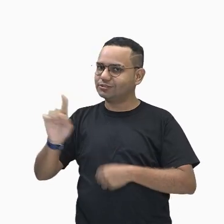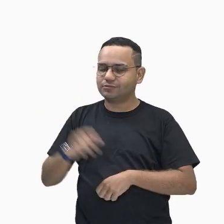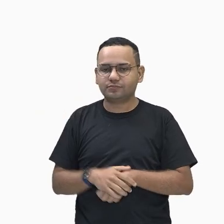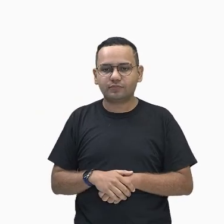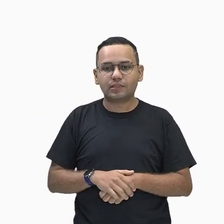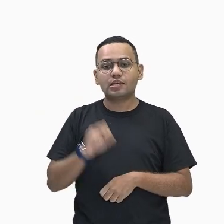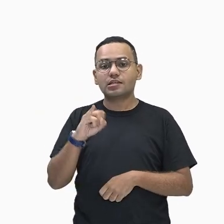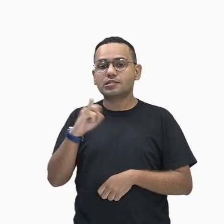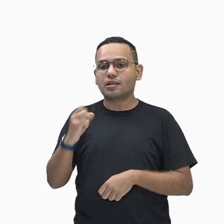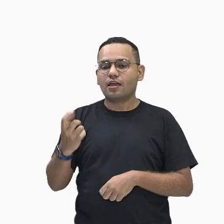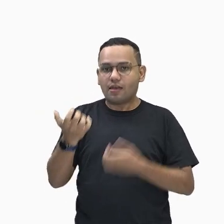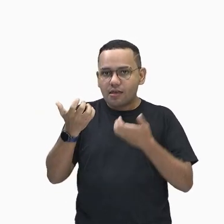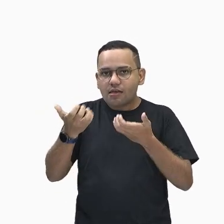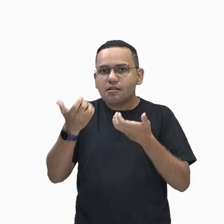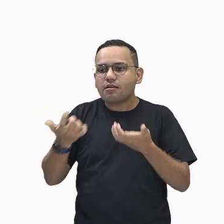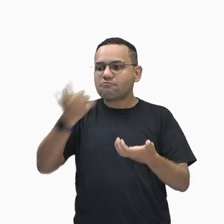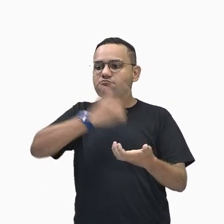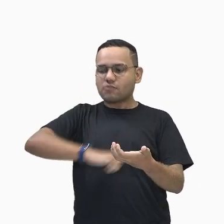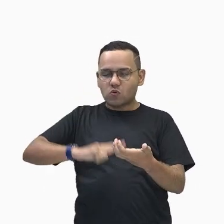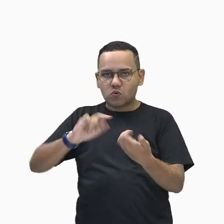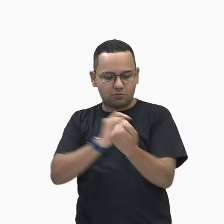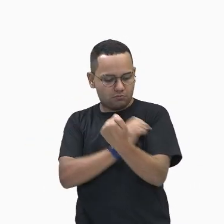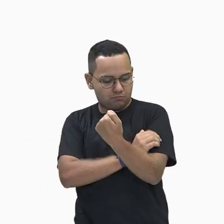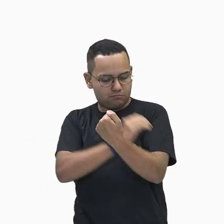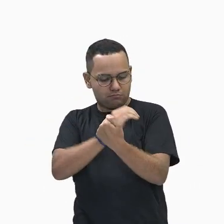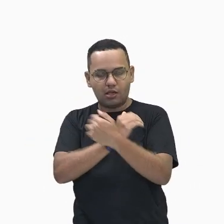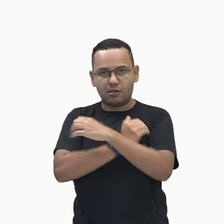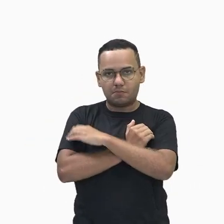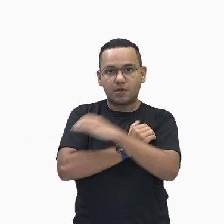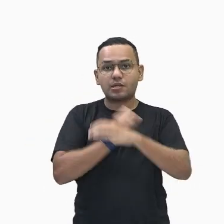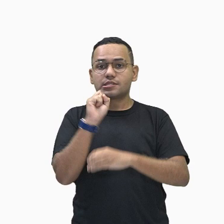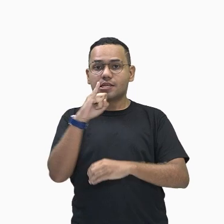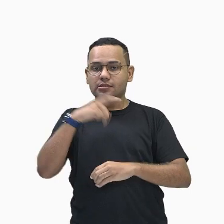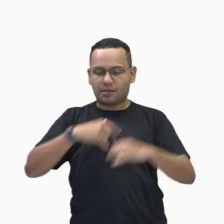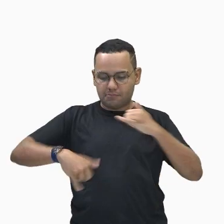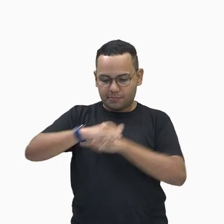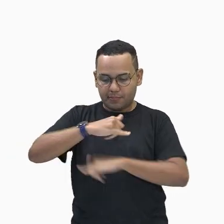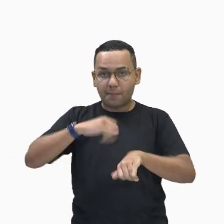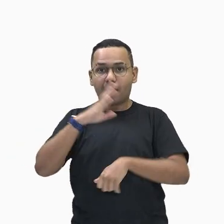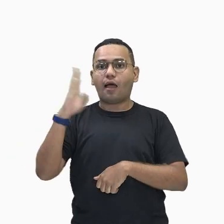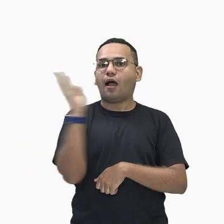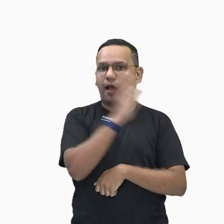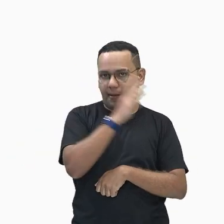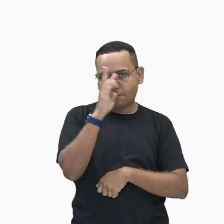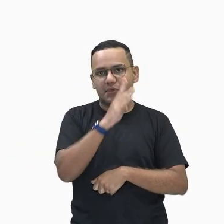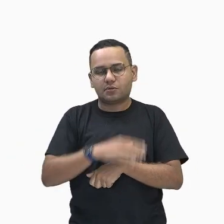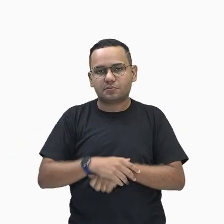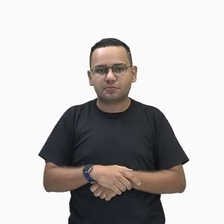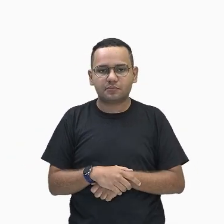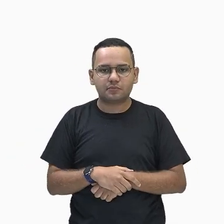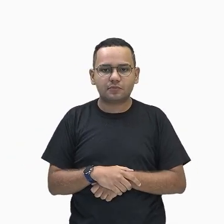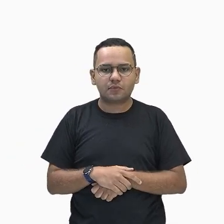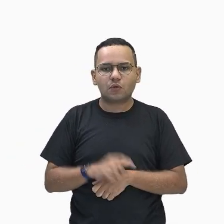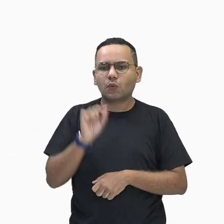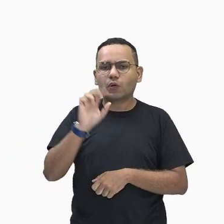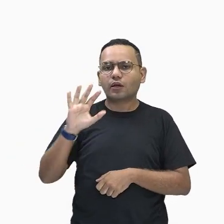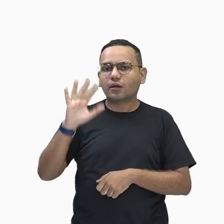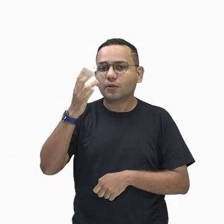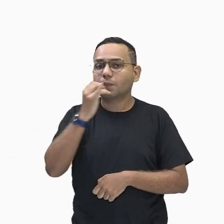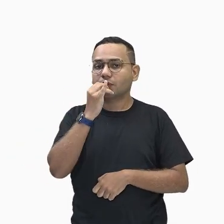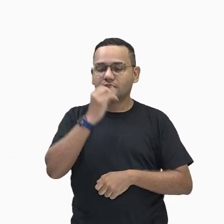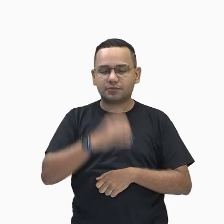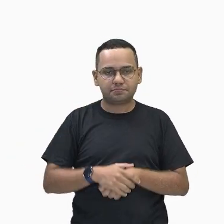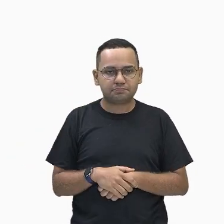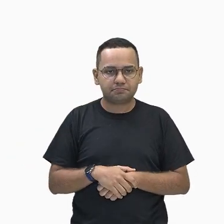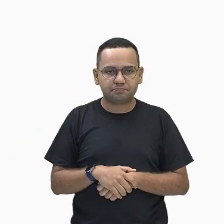ganhar massa muscular por conta de ter esse metabolismo acelerado eles vão e atividade física em